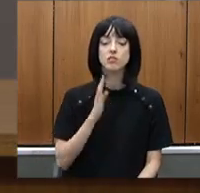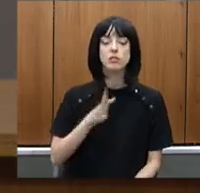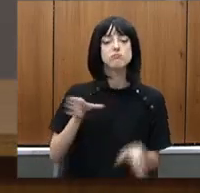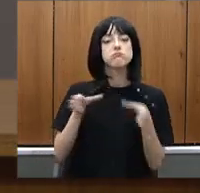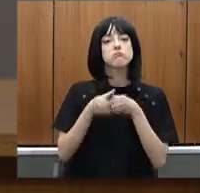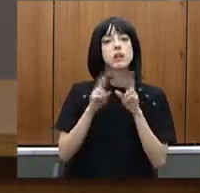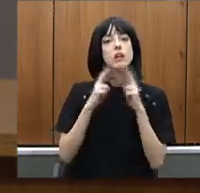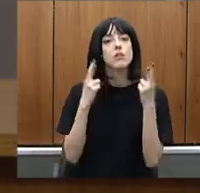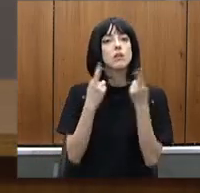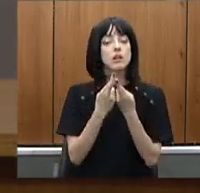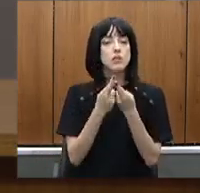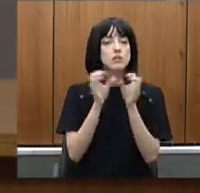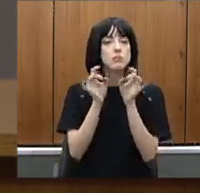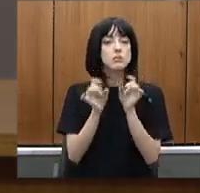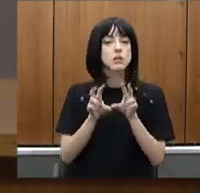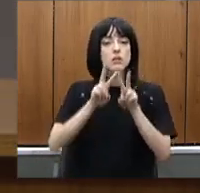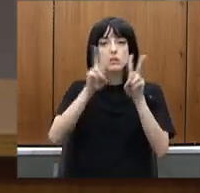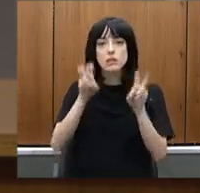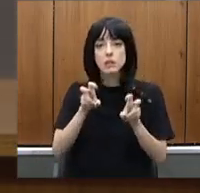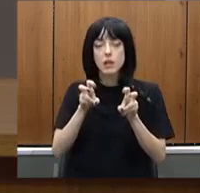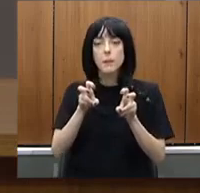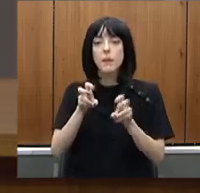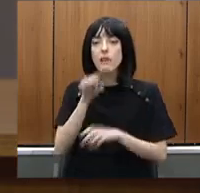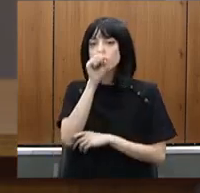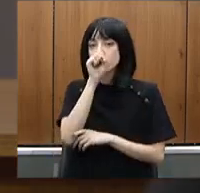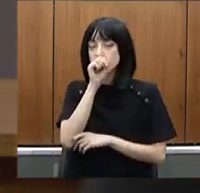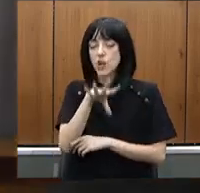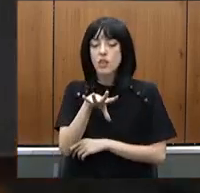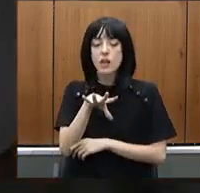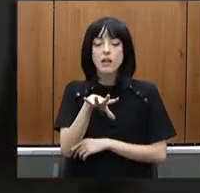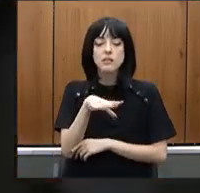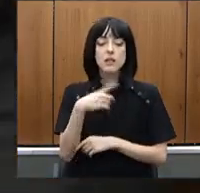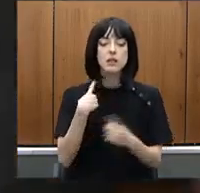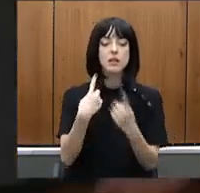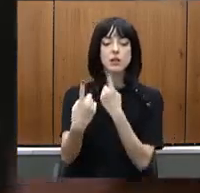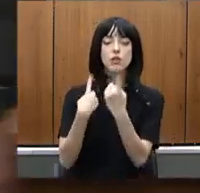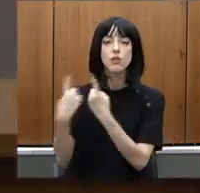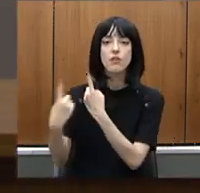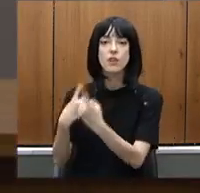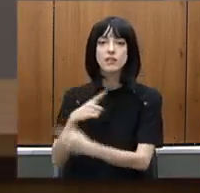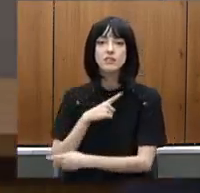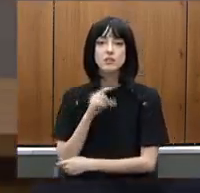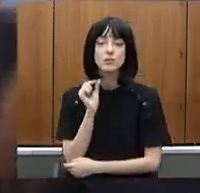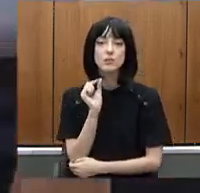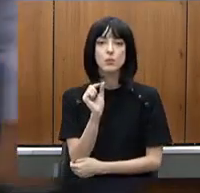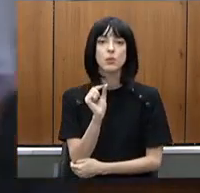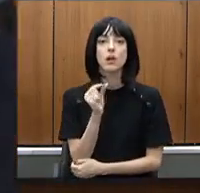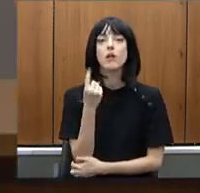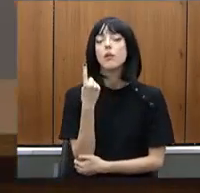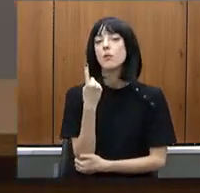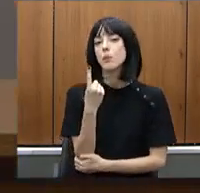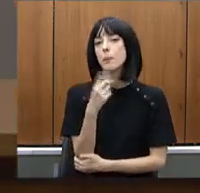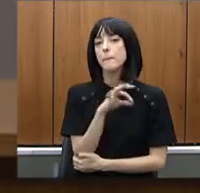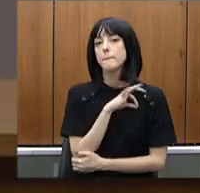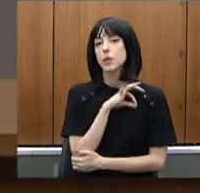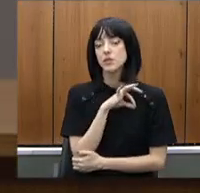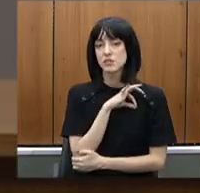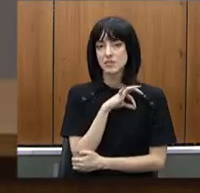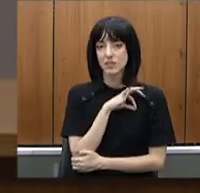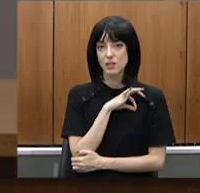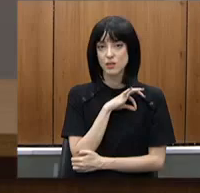violência nas rodovias nós tínhamos um policial rodoviário federal para cada 400 km